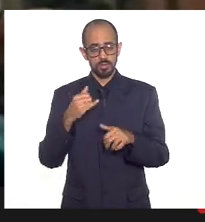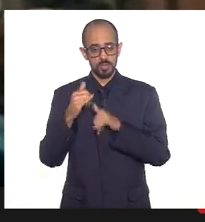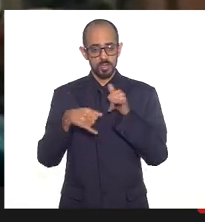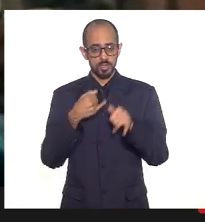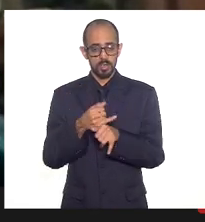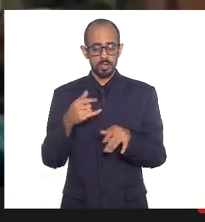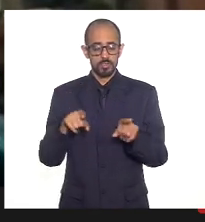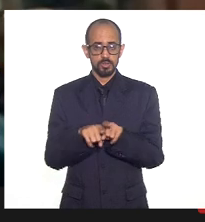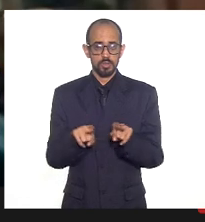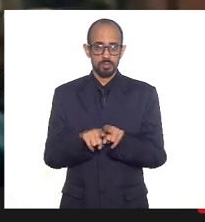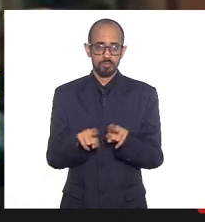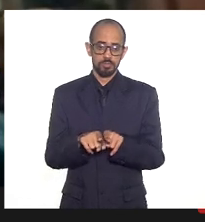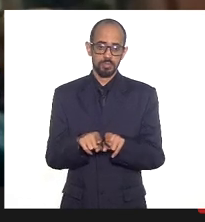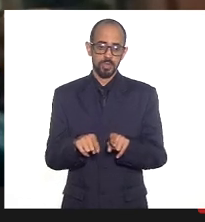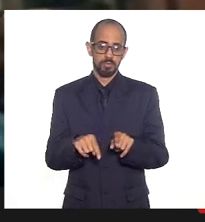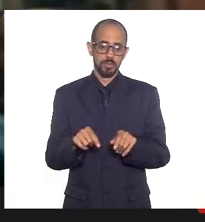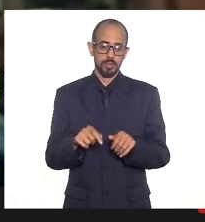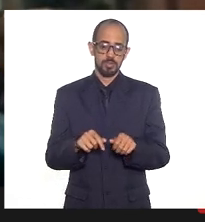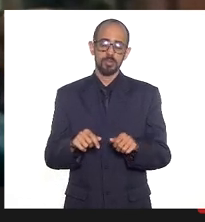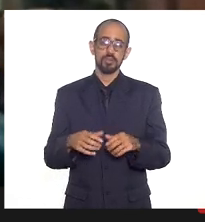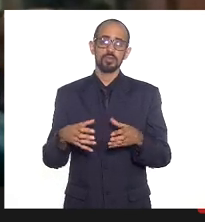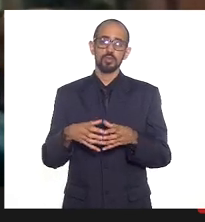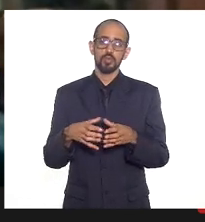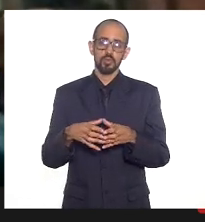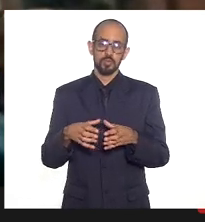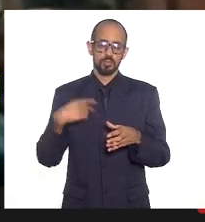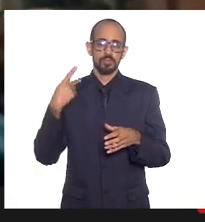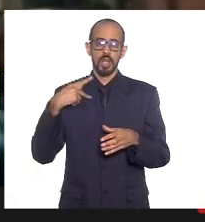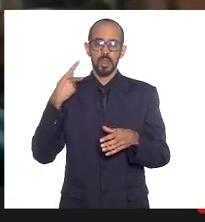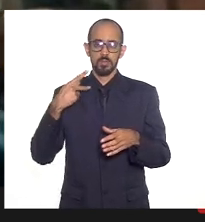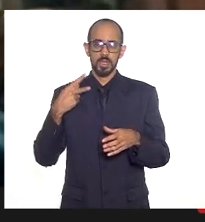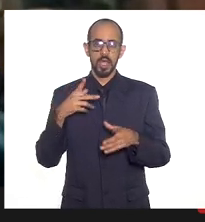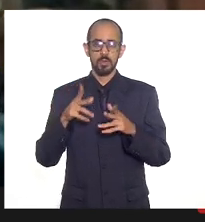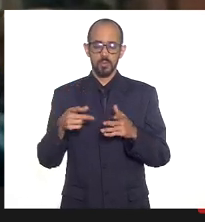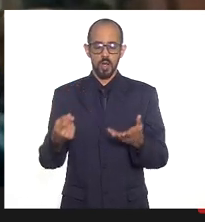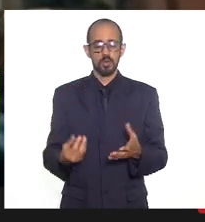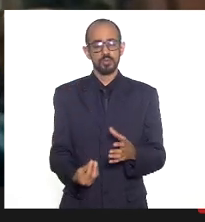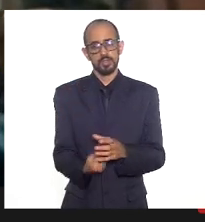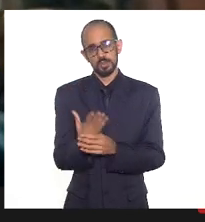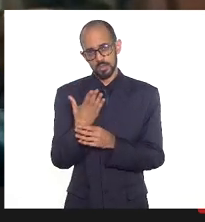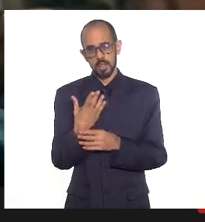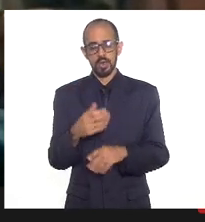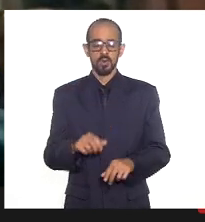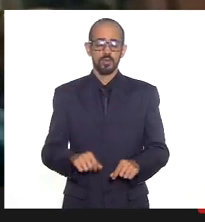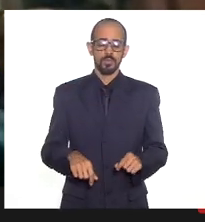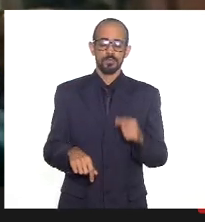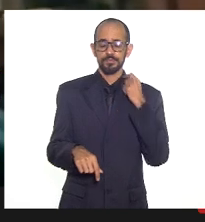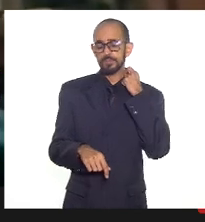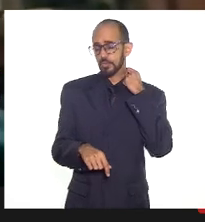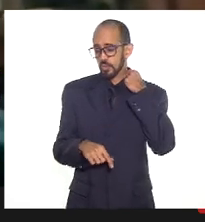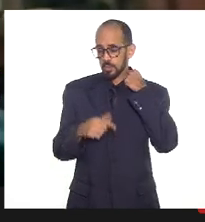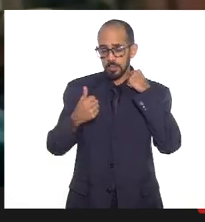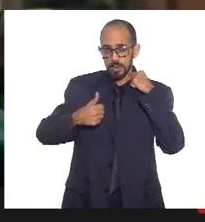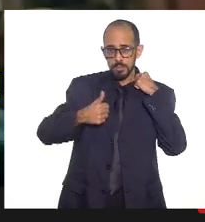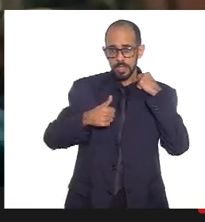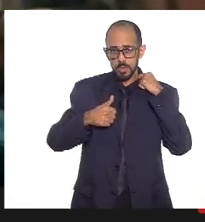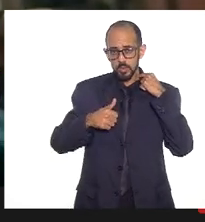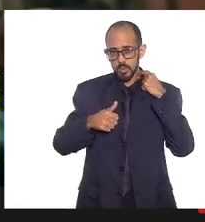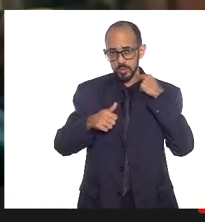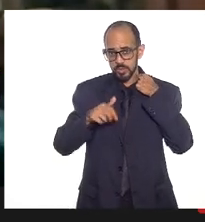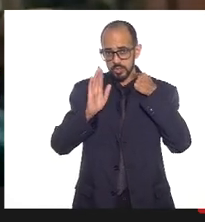serem debatidos por uma frente parlamentar como essa que vocês estão criando. Um deles